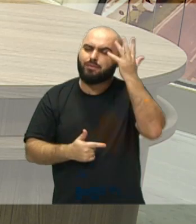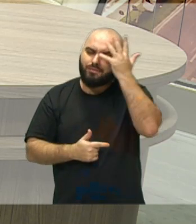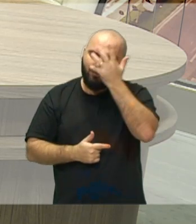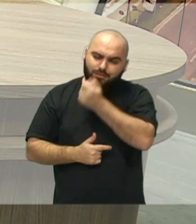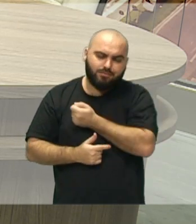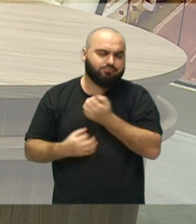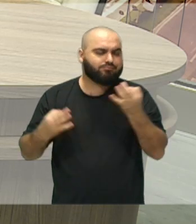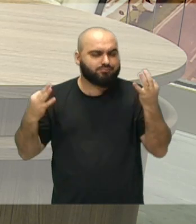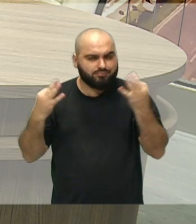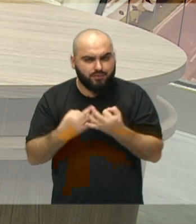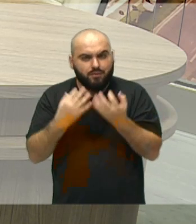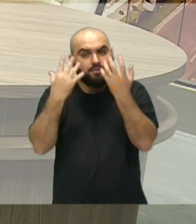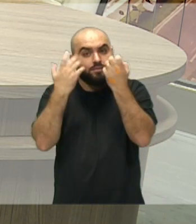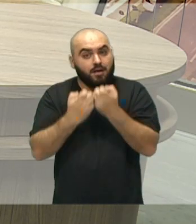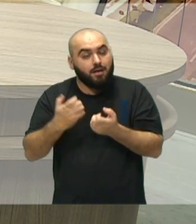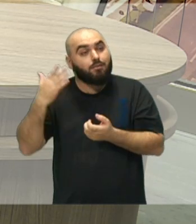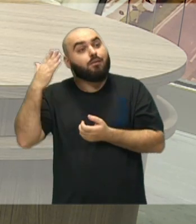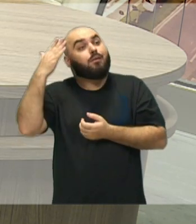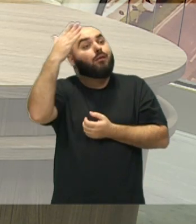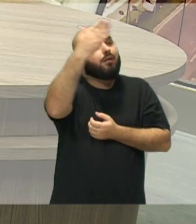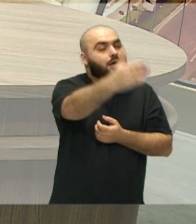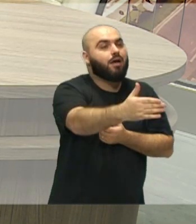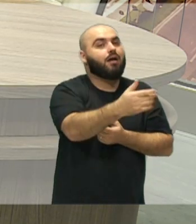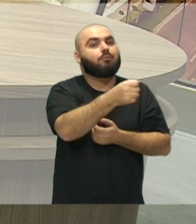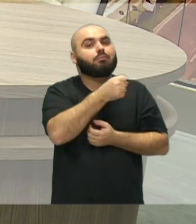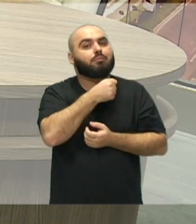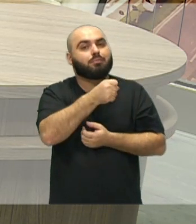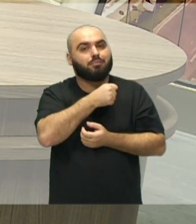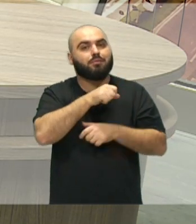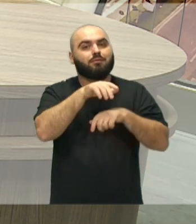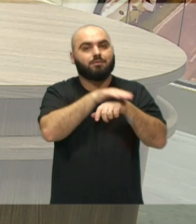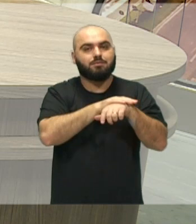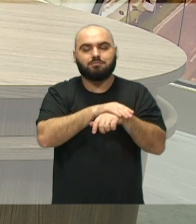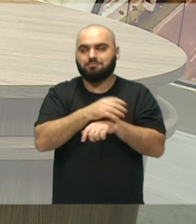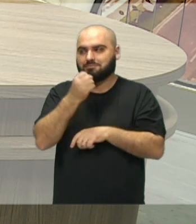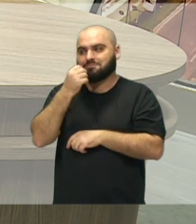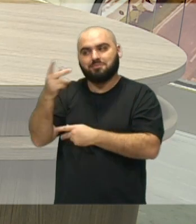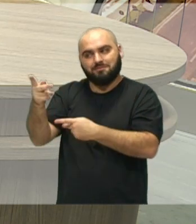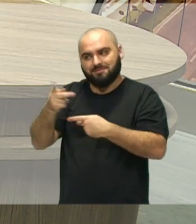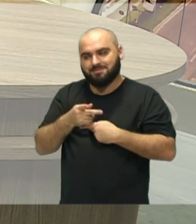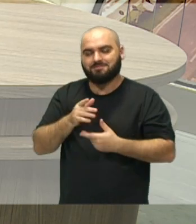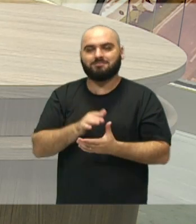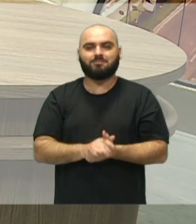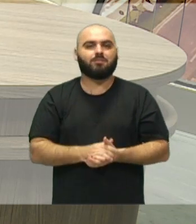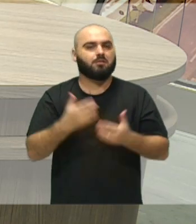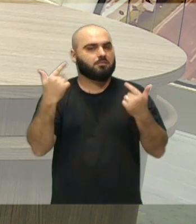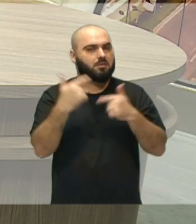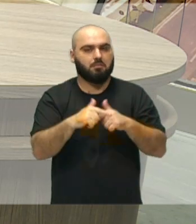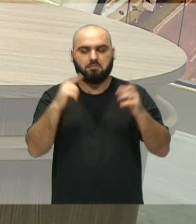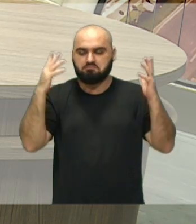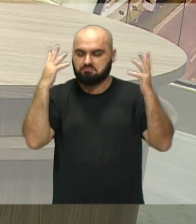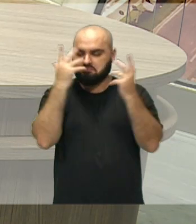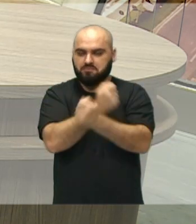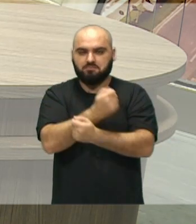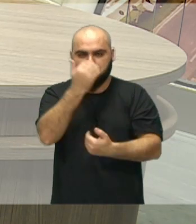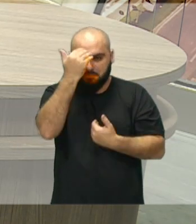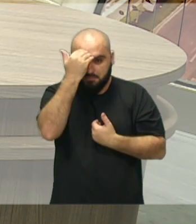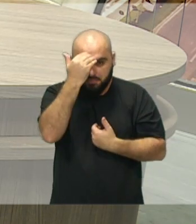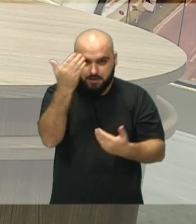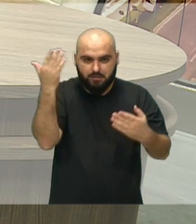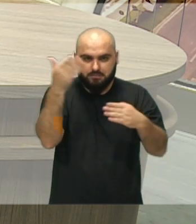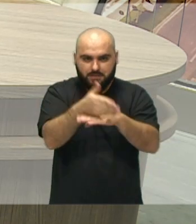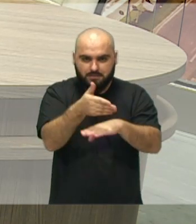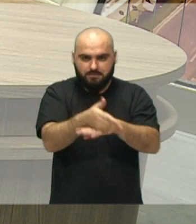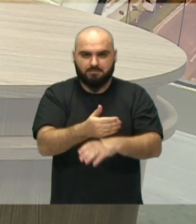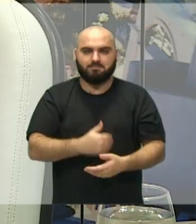Ainda quero ir lá fazer outra reportagem, porque... Vai ser bem-vinda. Olha, é um trabalho belíssimo. Muito obrigada pela tua participação